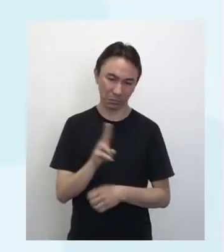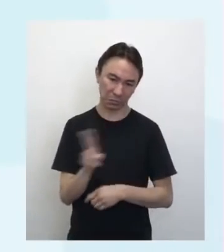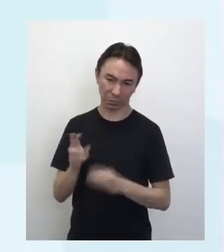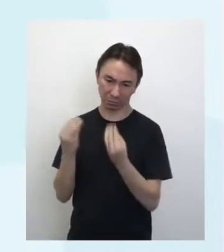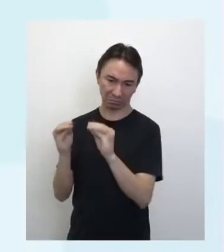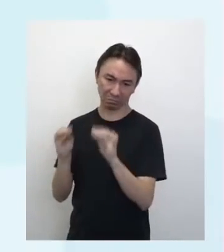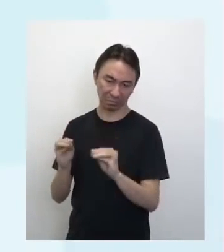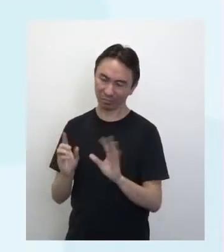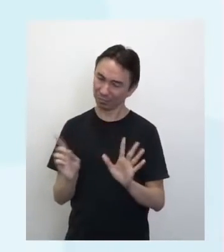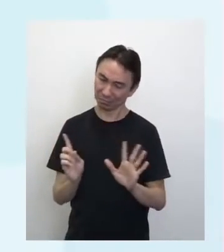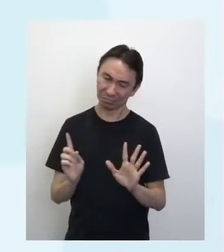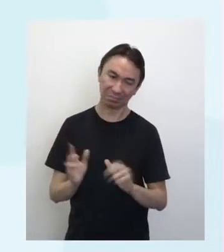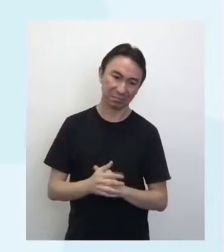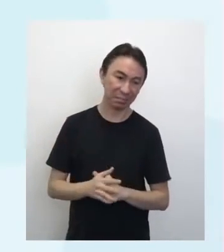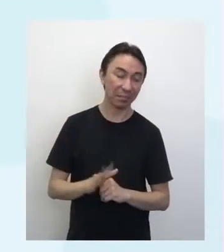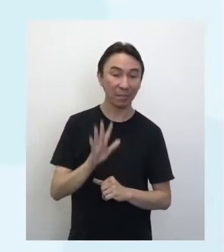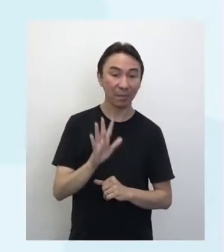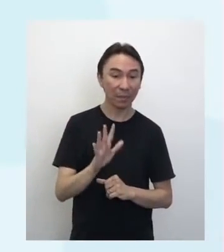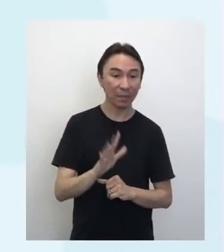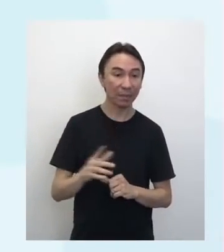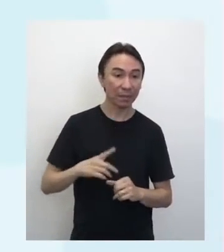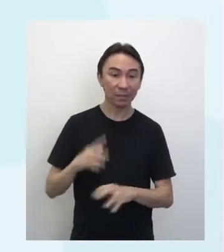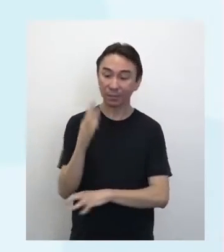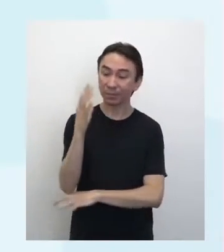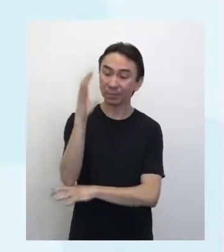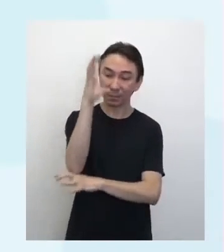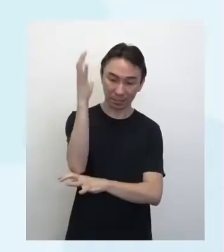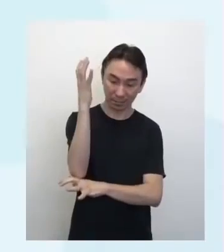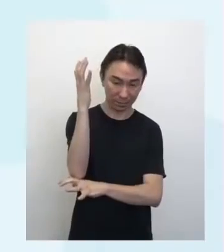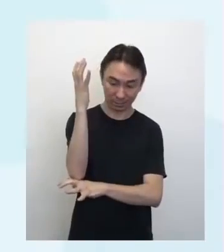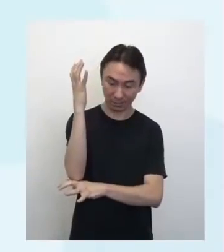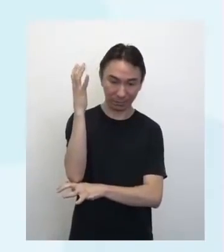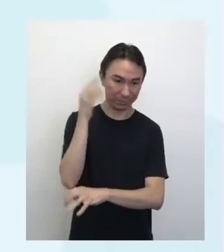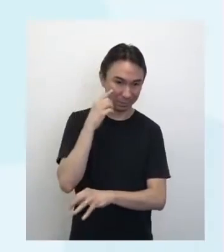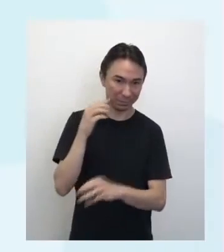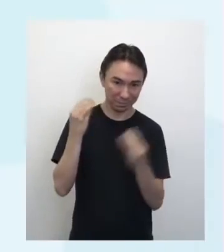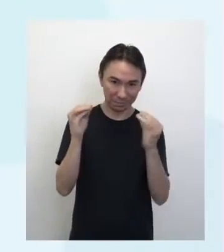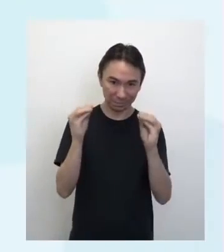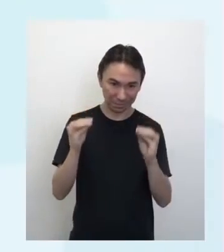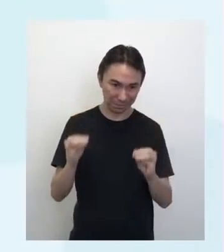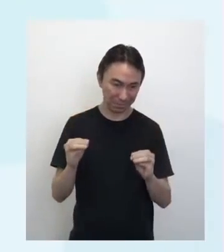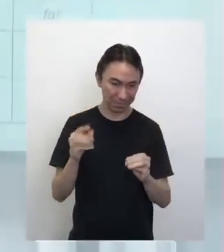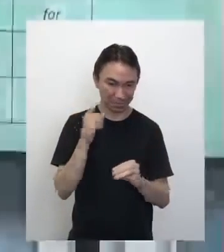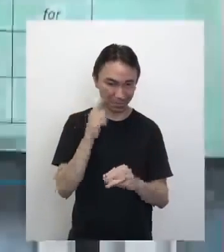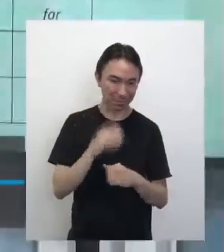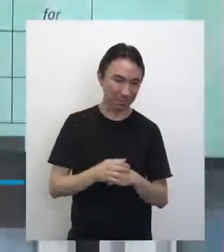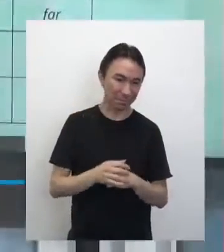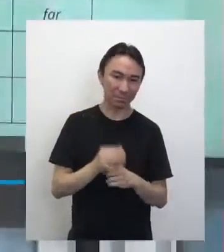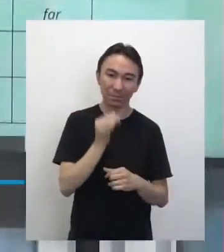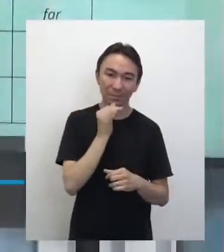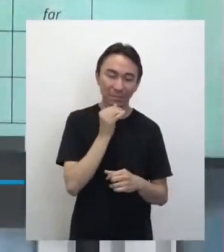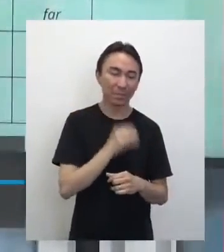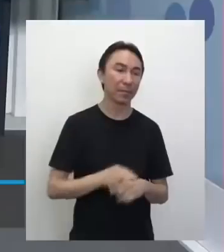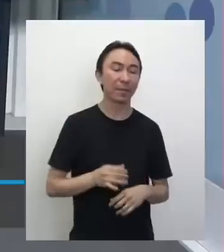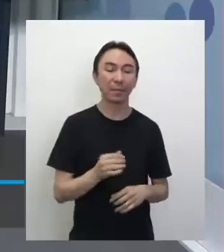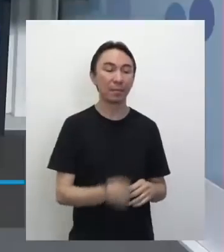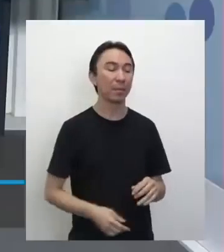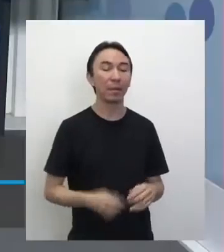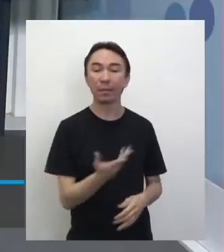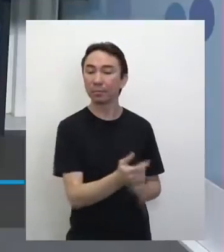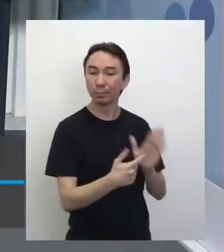né mas aí a gente tem lá na lesson free para a gente apresentar uma pessoa então primo apresentar o João aqui